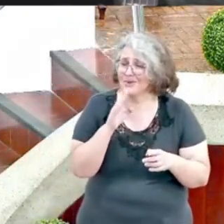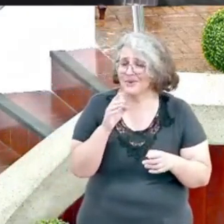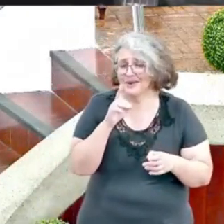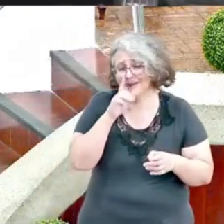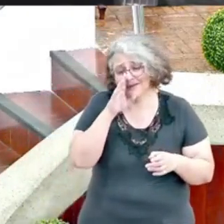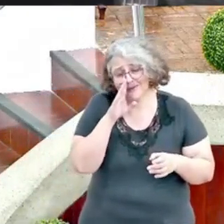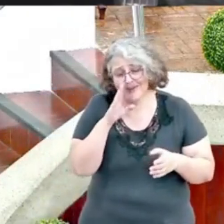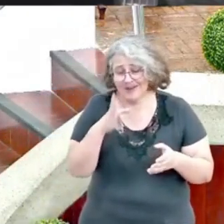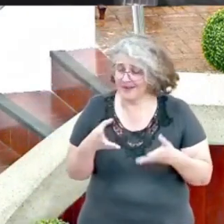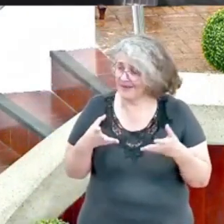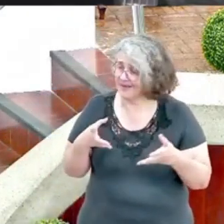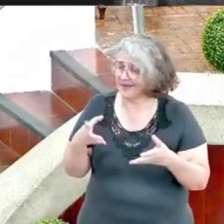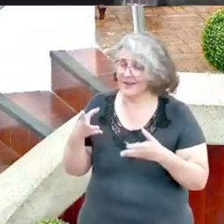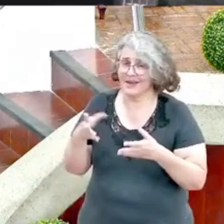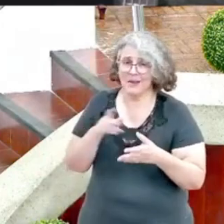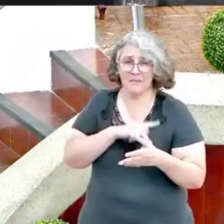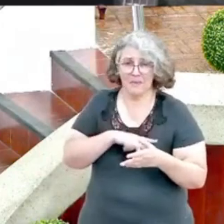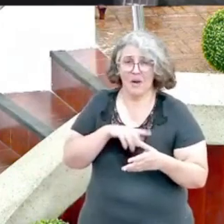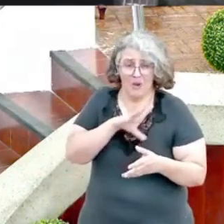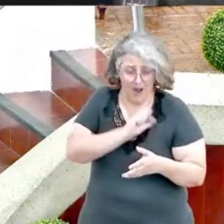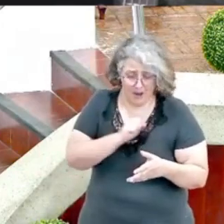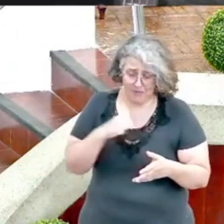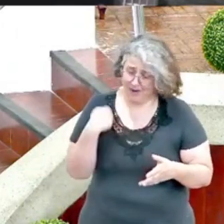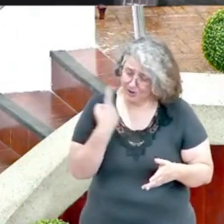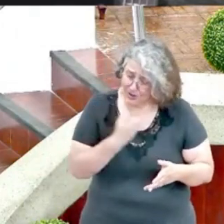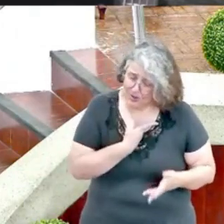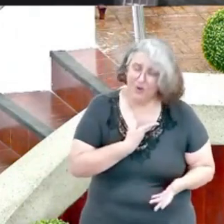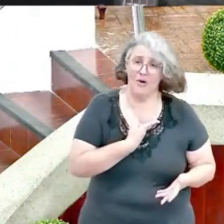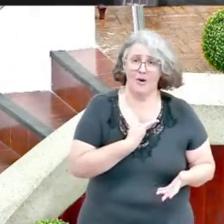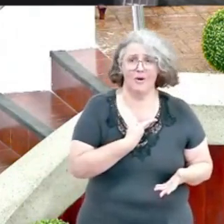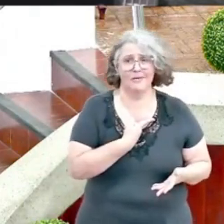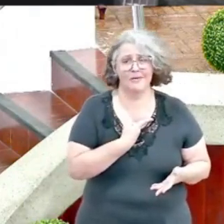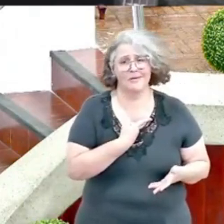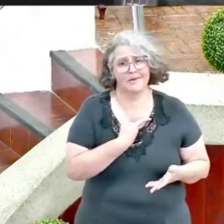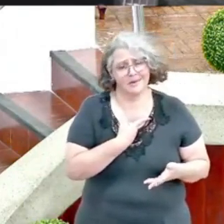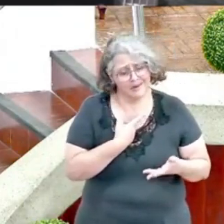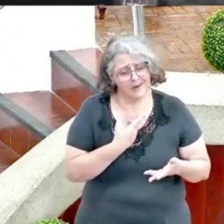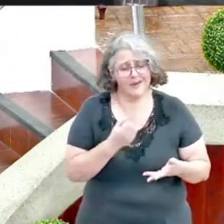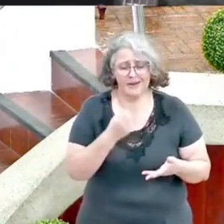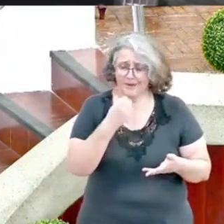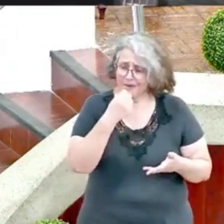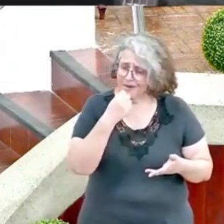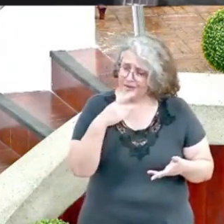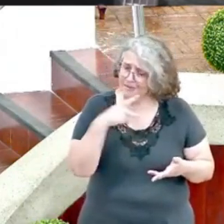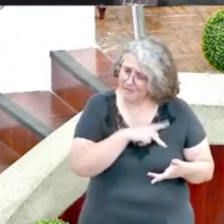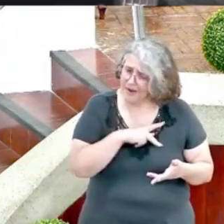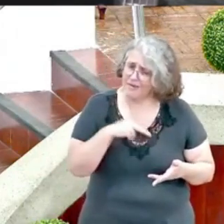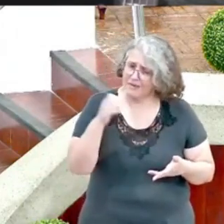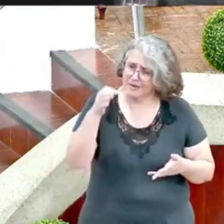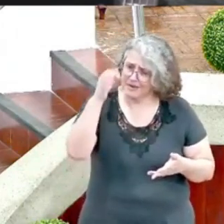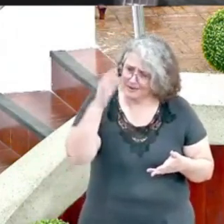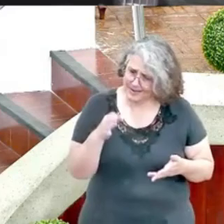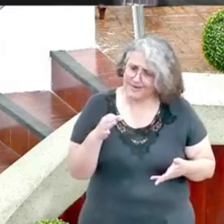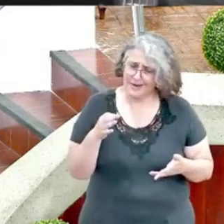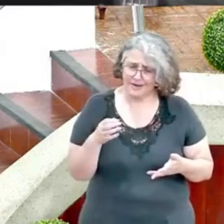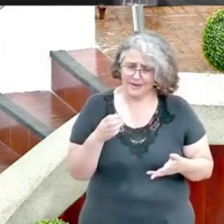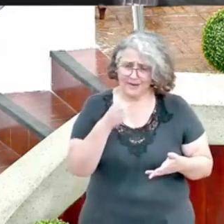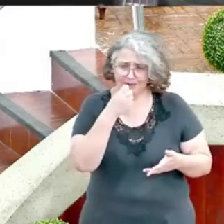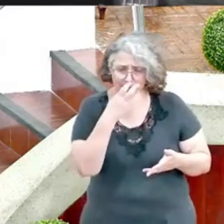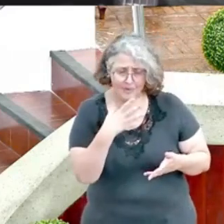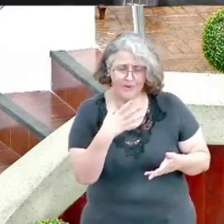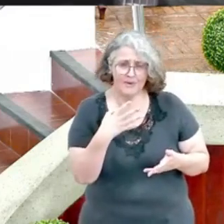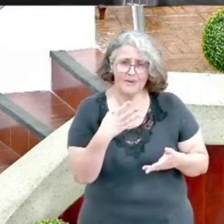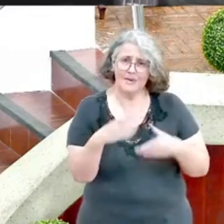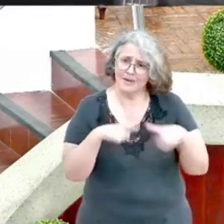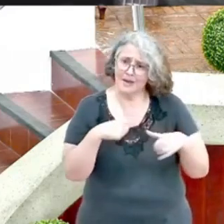disse que amava? Será que ele realmente tinha boas intenções conosco? Por que ele não volta?